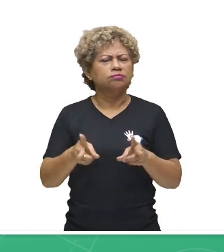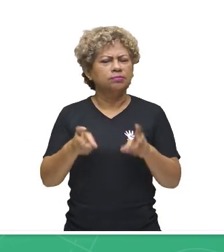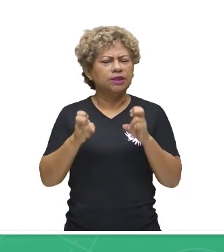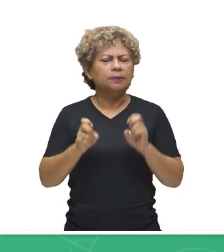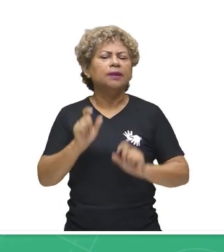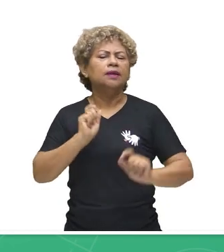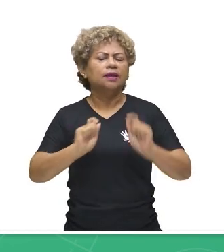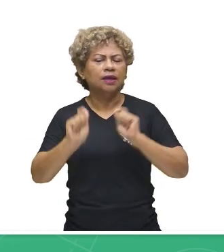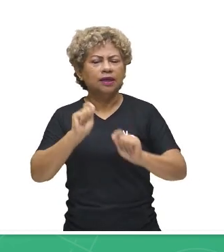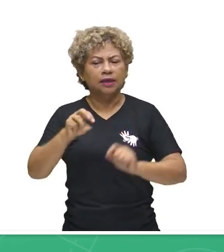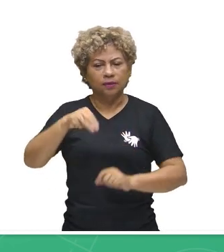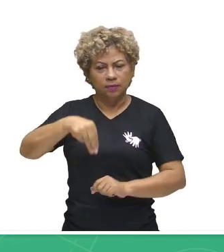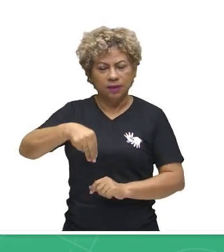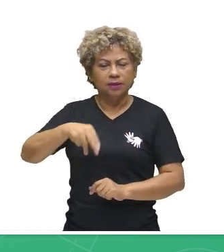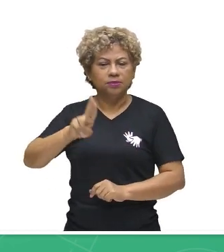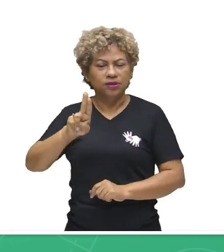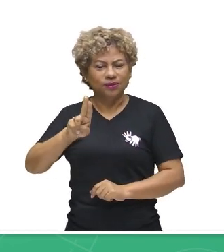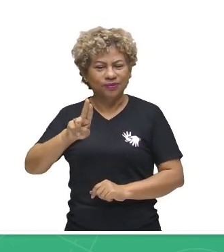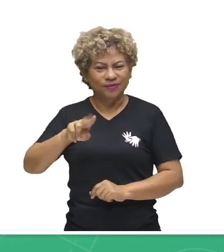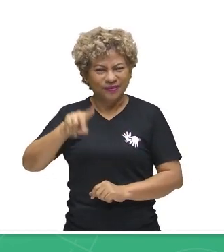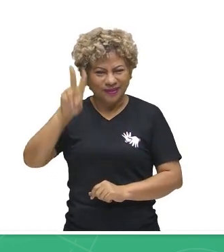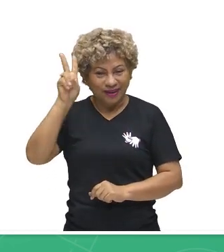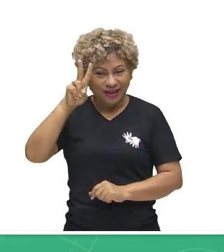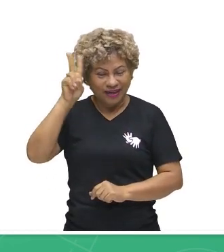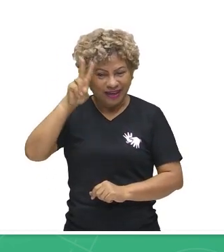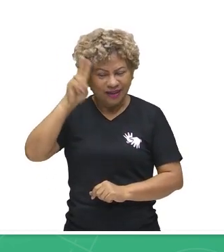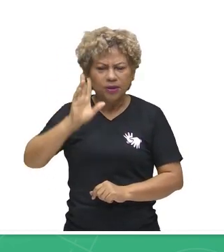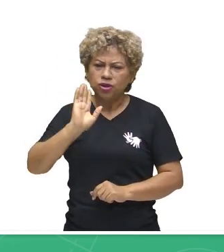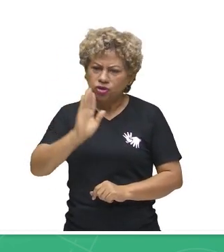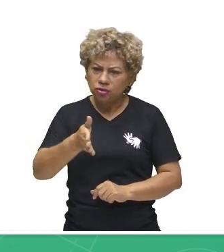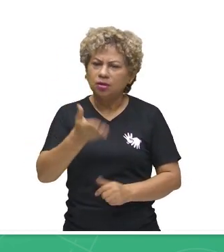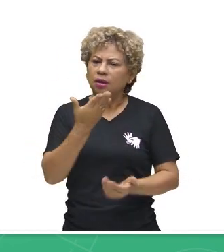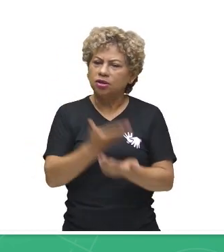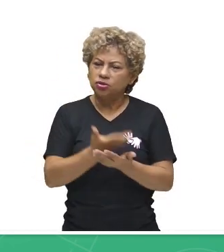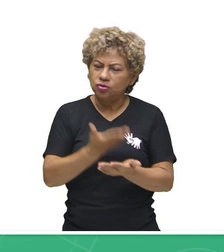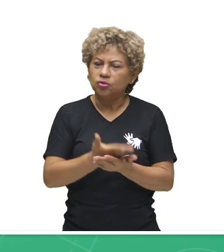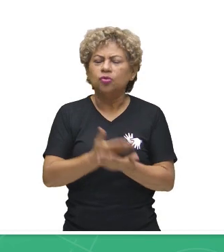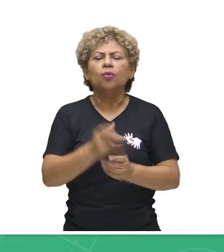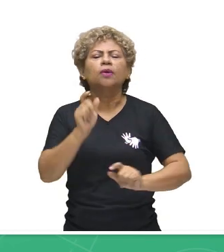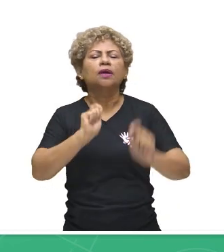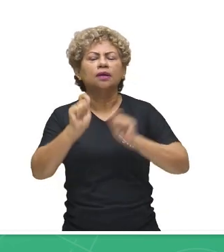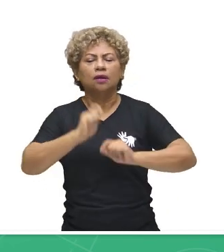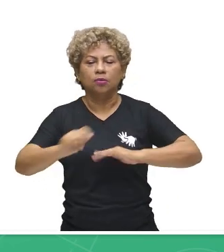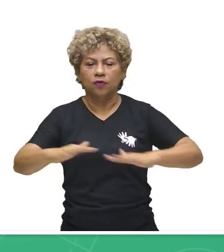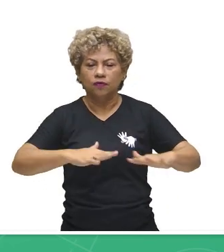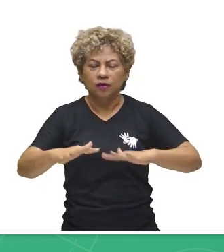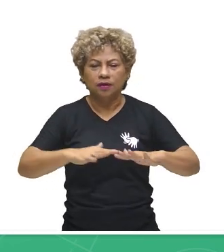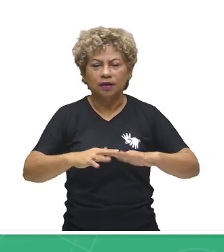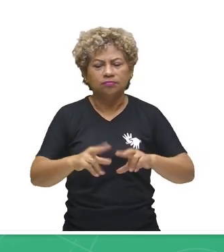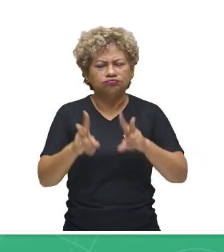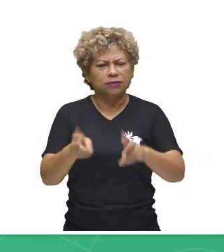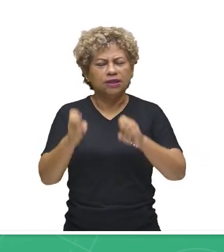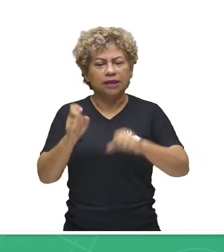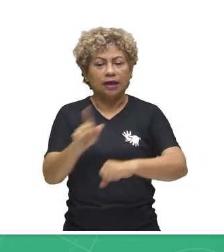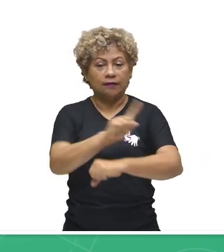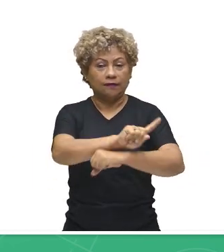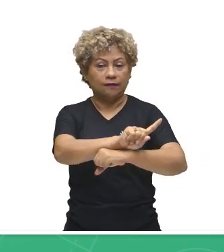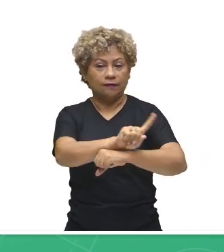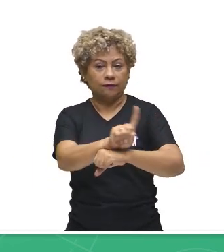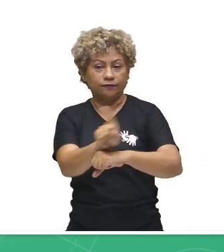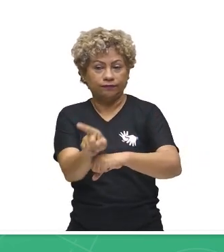quem era o movimento uniforme lá na aula que estudamos sobre o movimento? Nós vimos que a velocidade ela